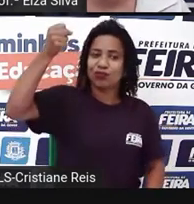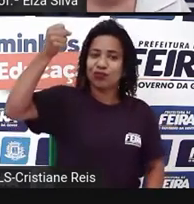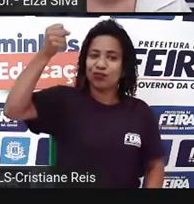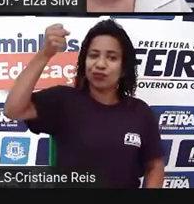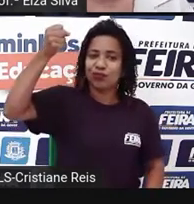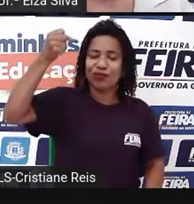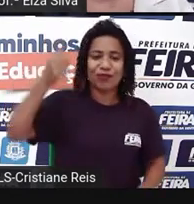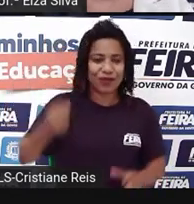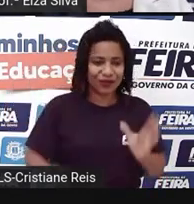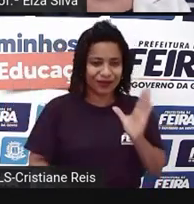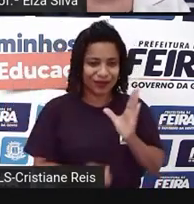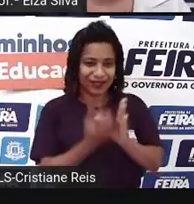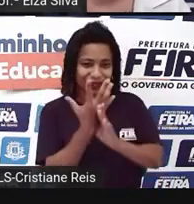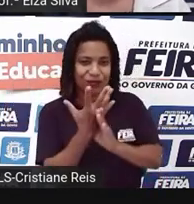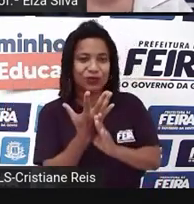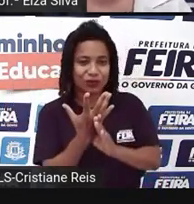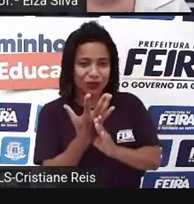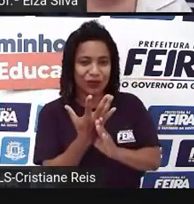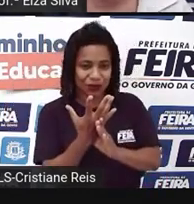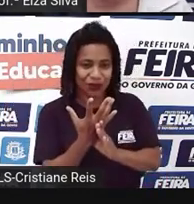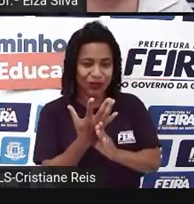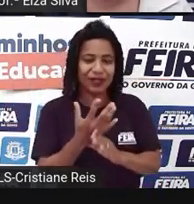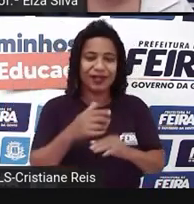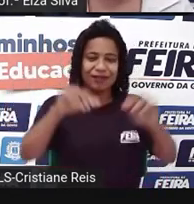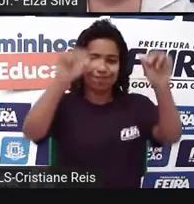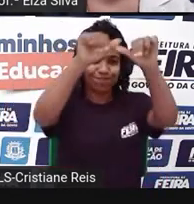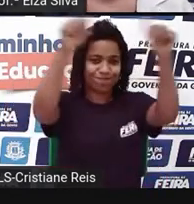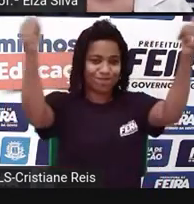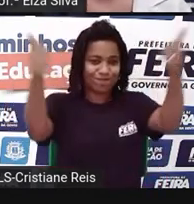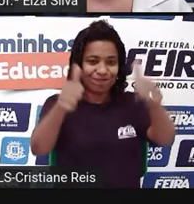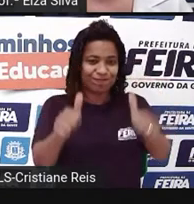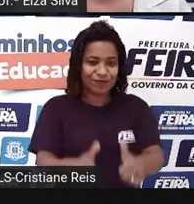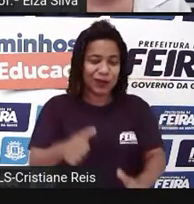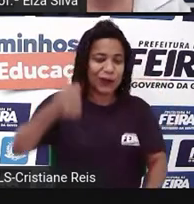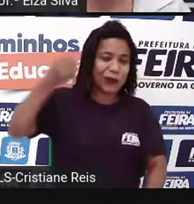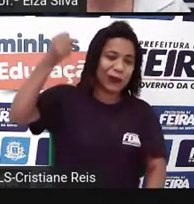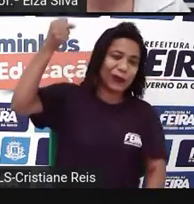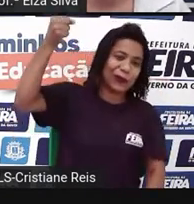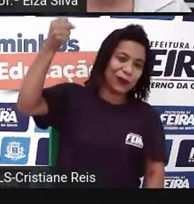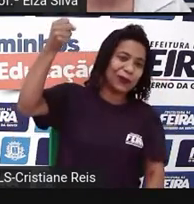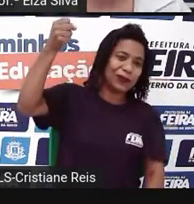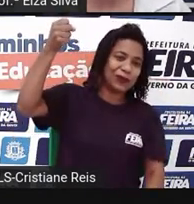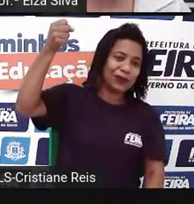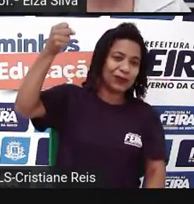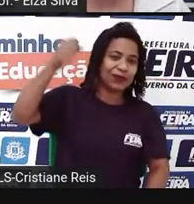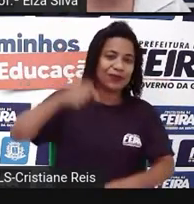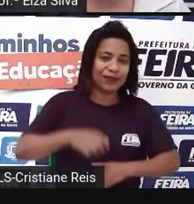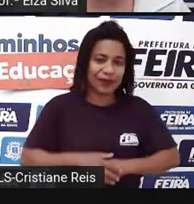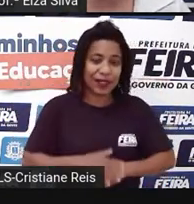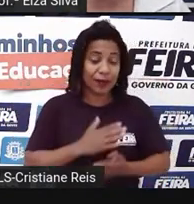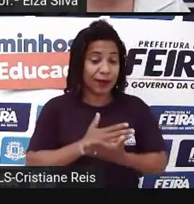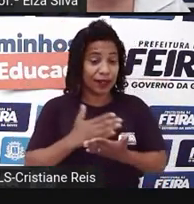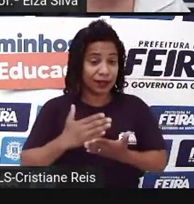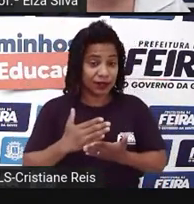visitação, que as obras foram concluídas e ela foi inaugurada. Então, a partir de October